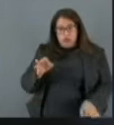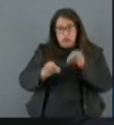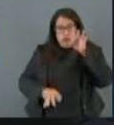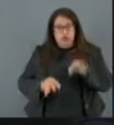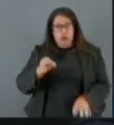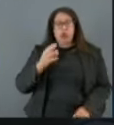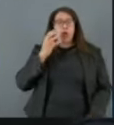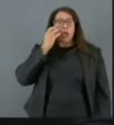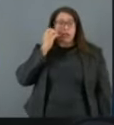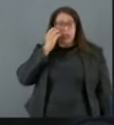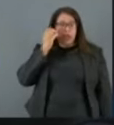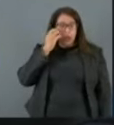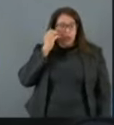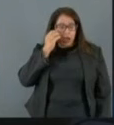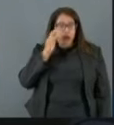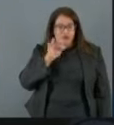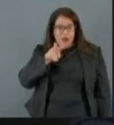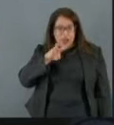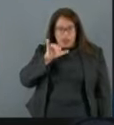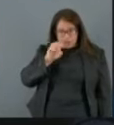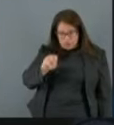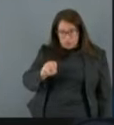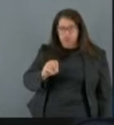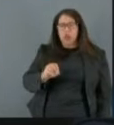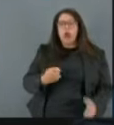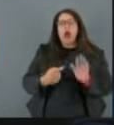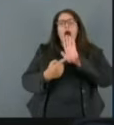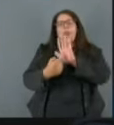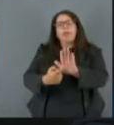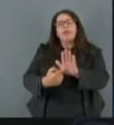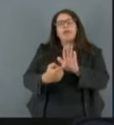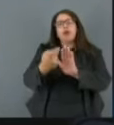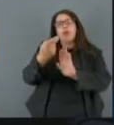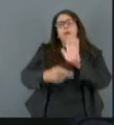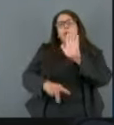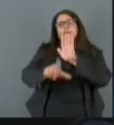ministro Supremo, apresentou um projeto de lei, enquanto senador, o projeto de lei